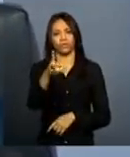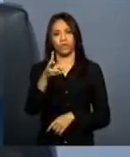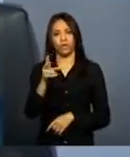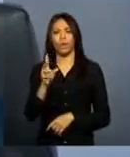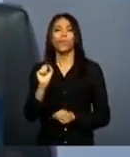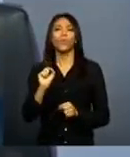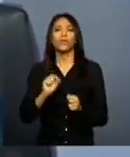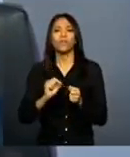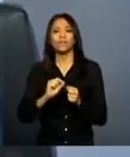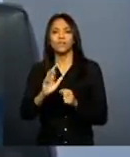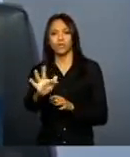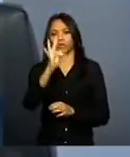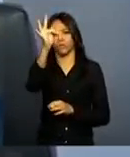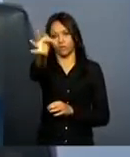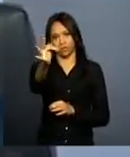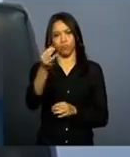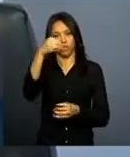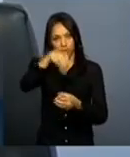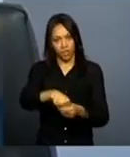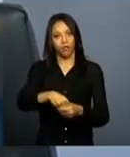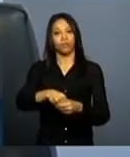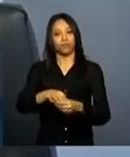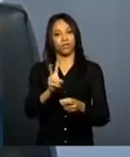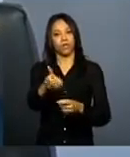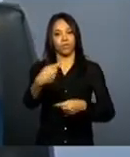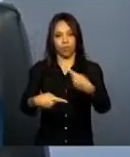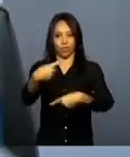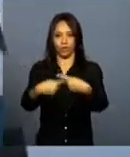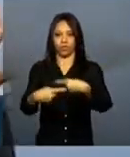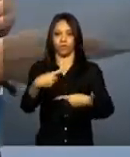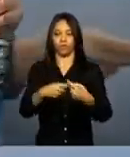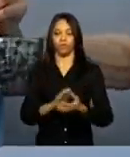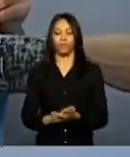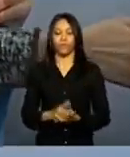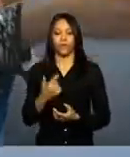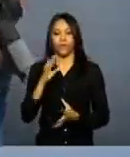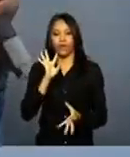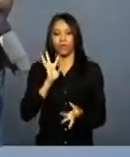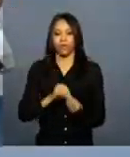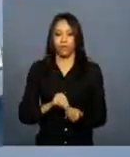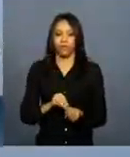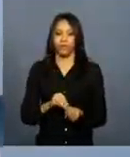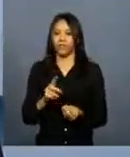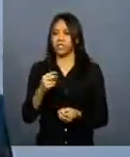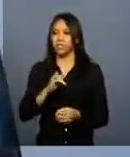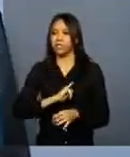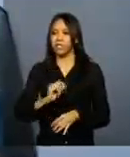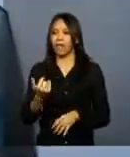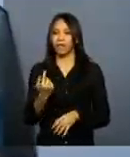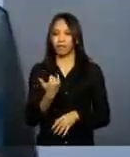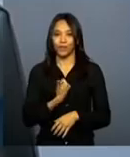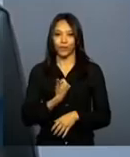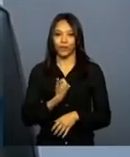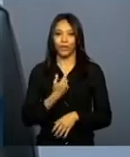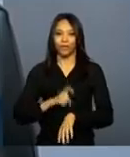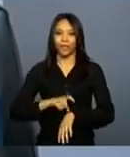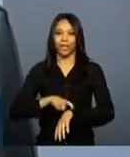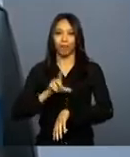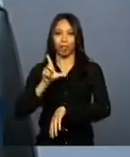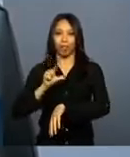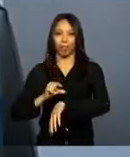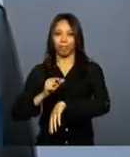fazer como projeto político. Por fim, que eu já falei bastante, ninguém me deu cartão laranjado aí, mas o